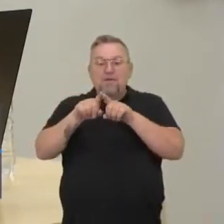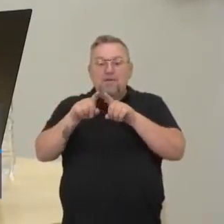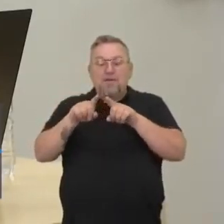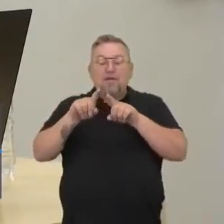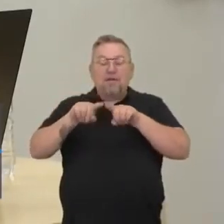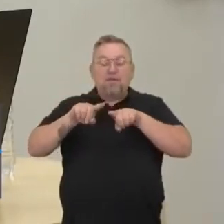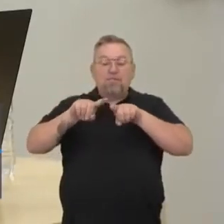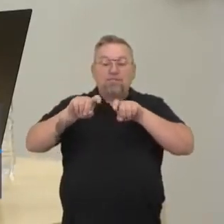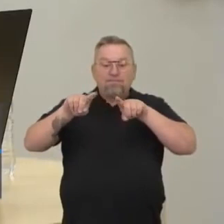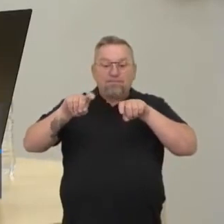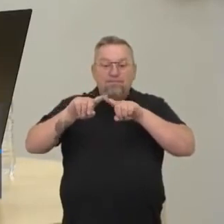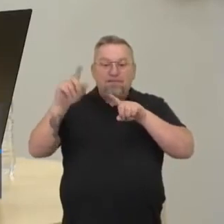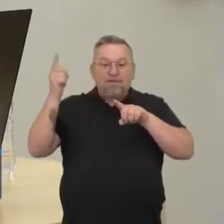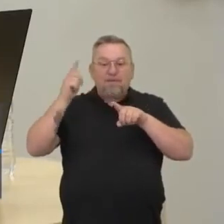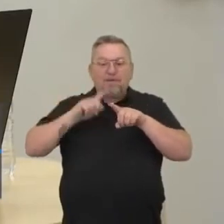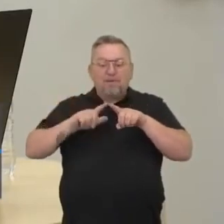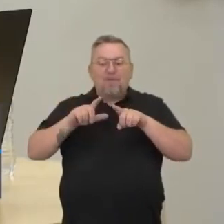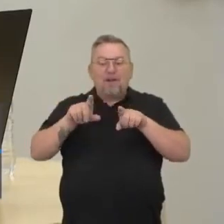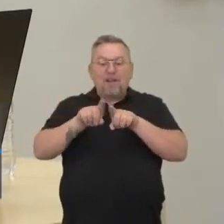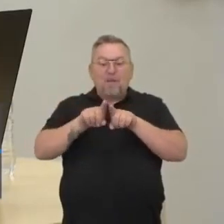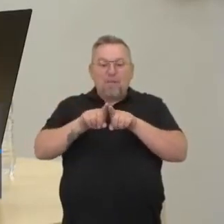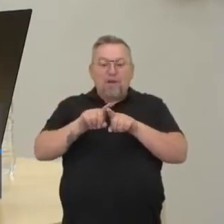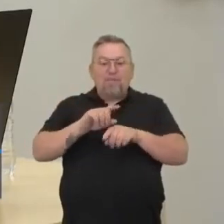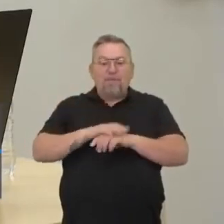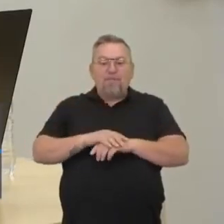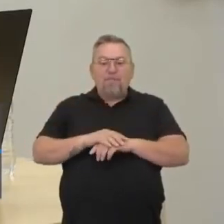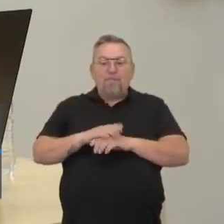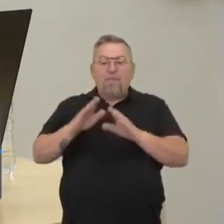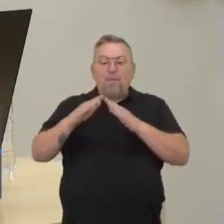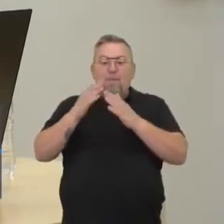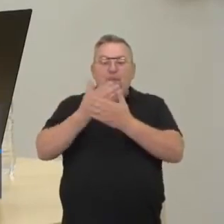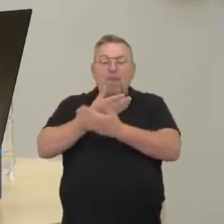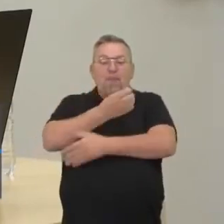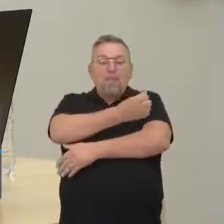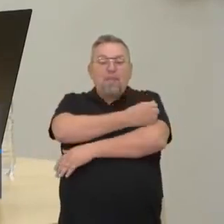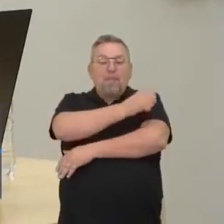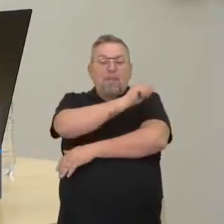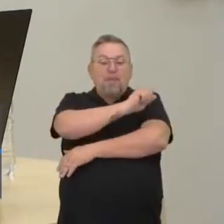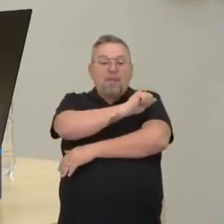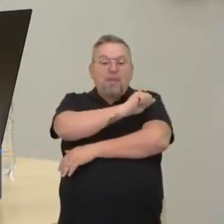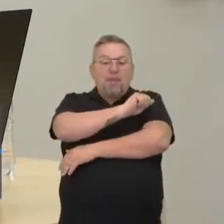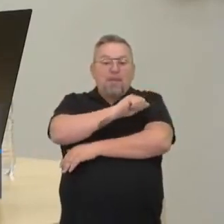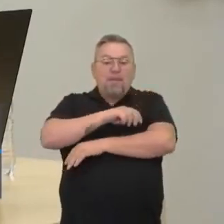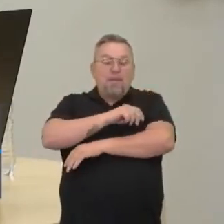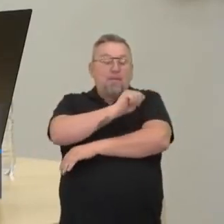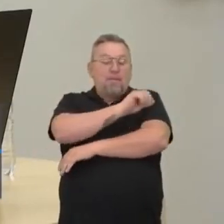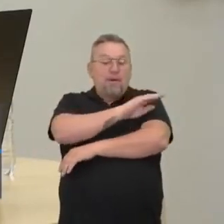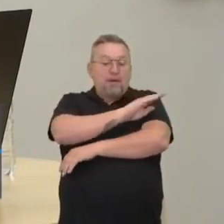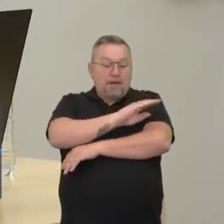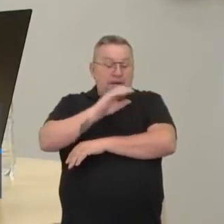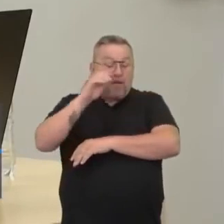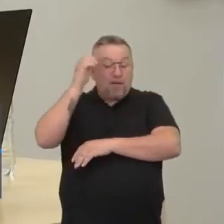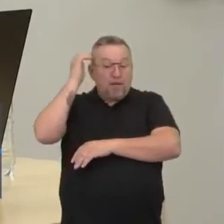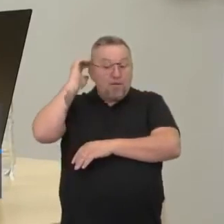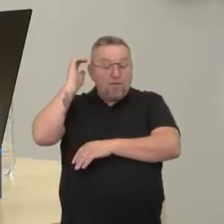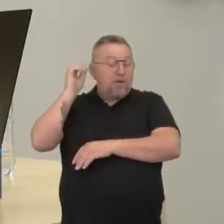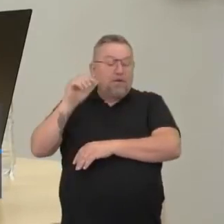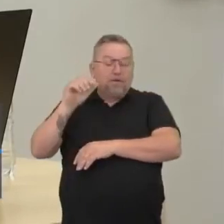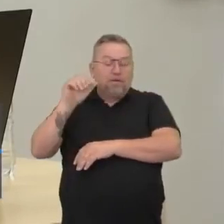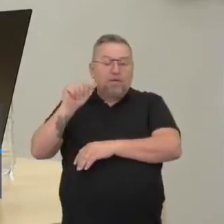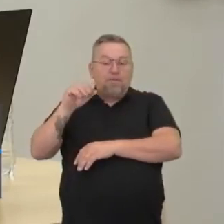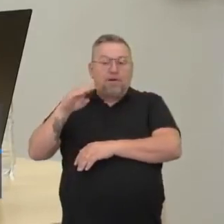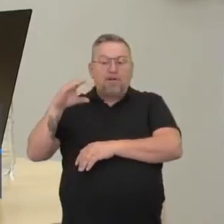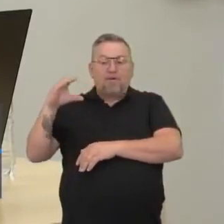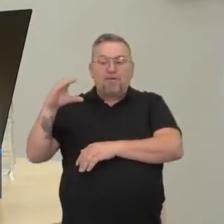têm osso, é lá da escola Urias. E tem a galera também do sexto A, B e C, São Bernardo do Campo, que escreveram